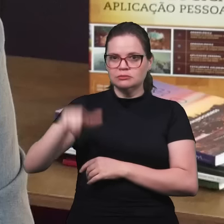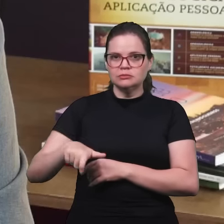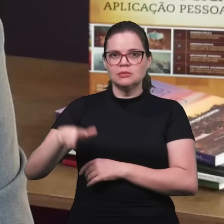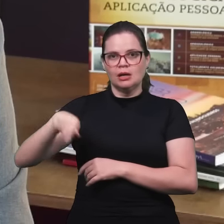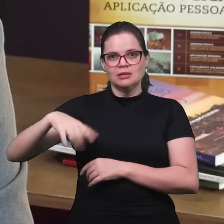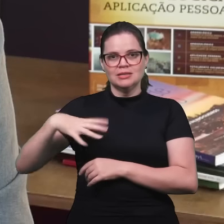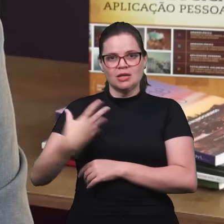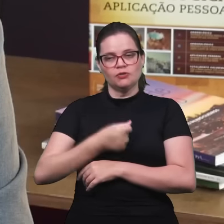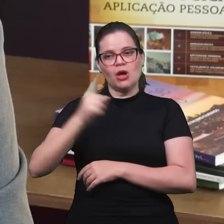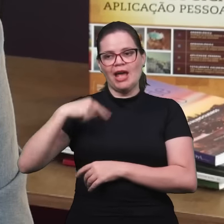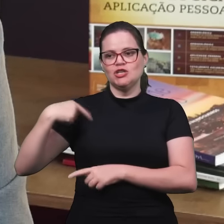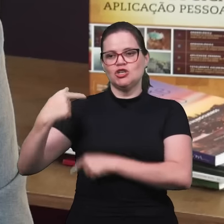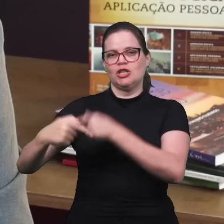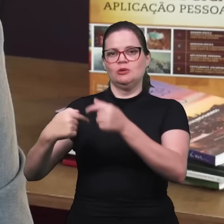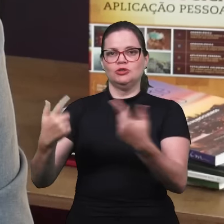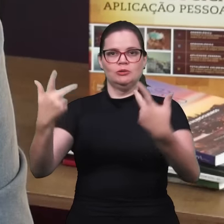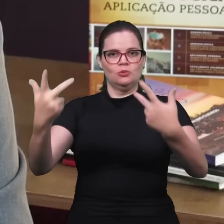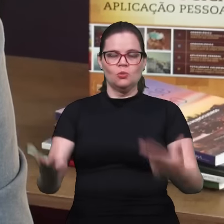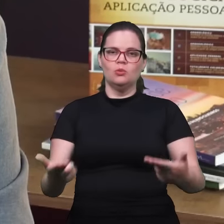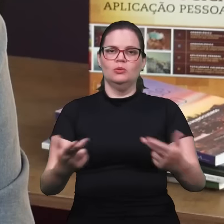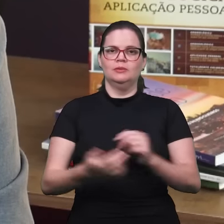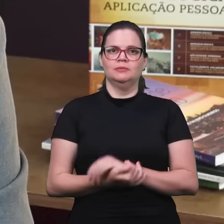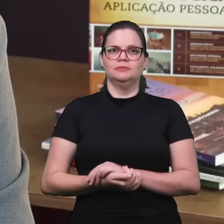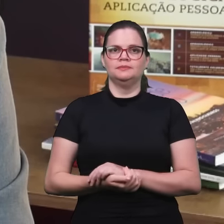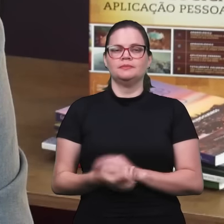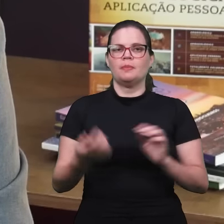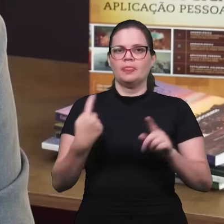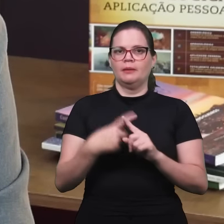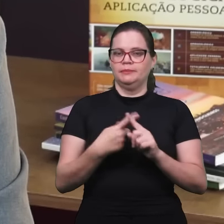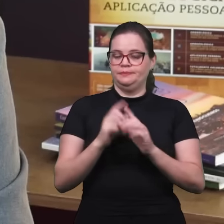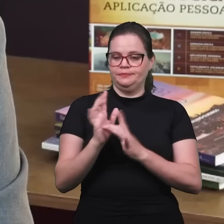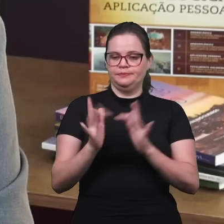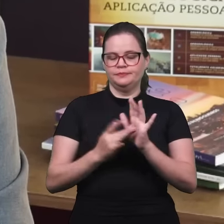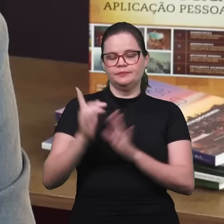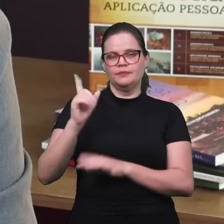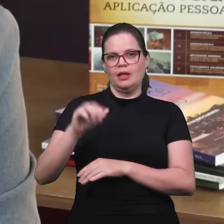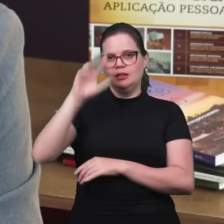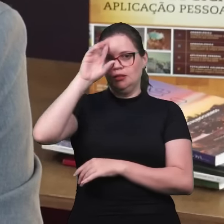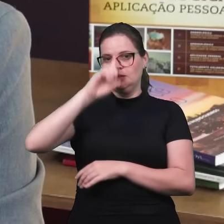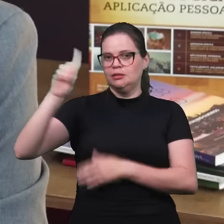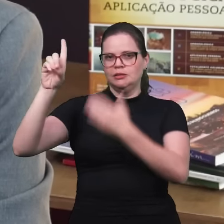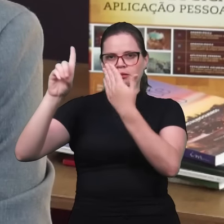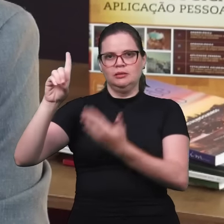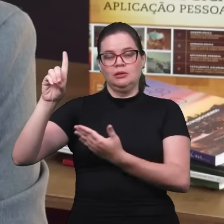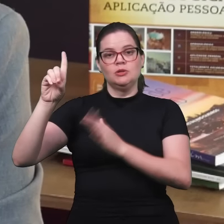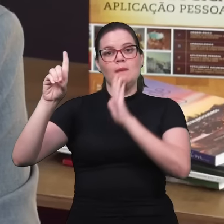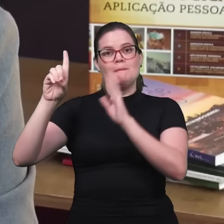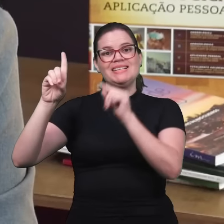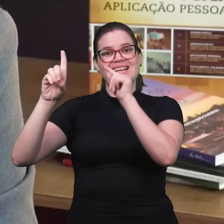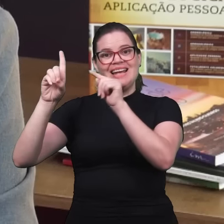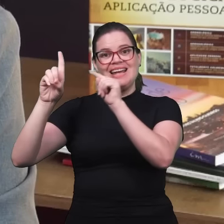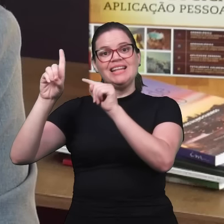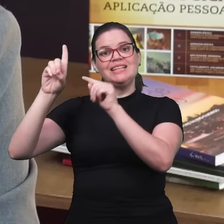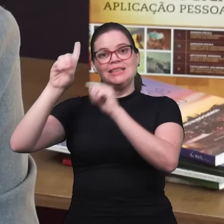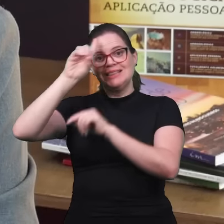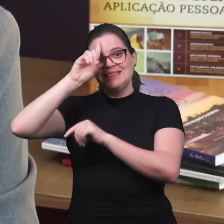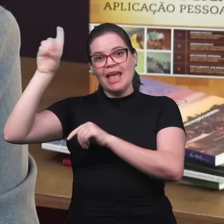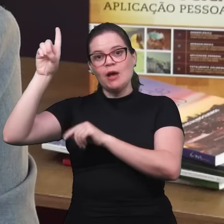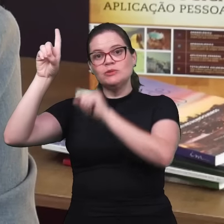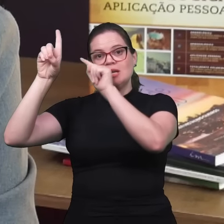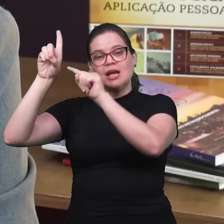falamos, o Senhor Jesus é Deus, né? Eterno, Filho de Deus, mas ele nasceria de mulher, né?